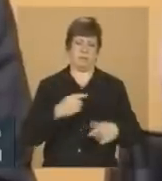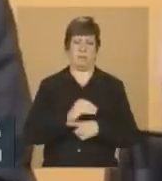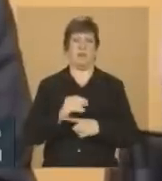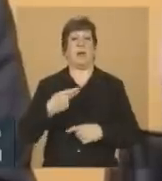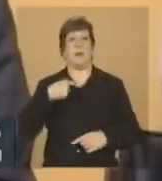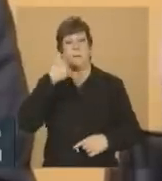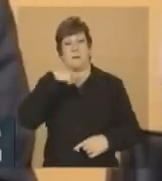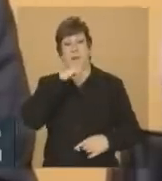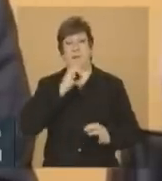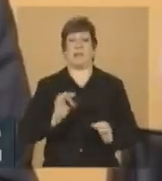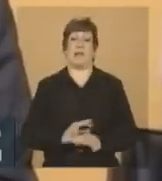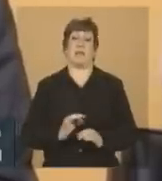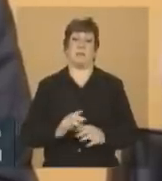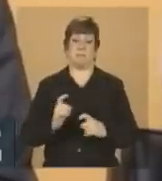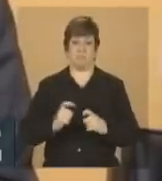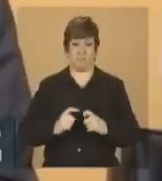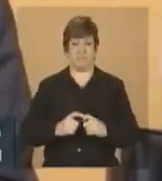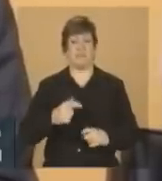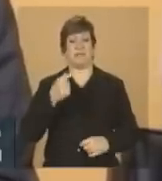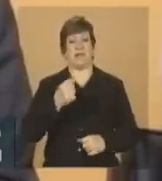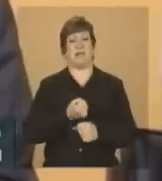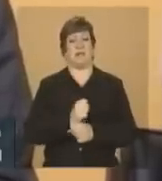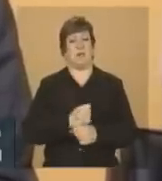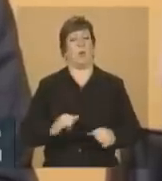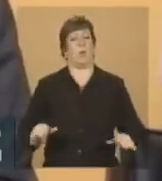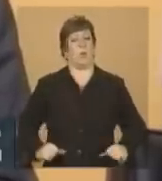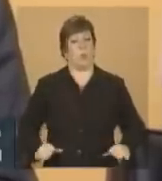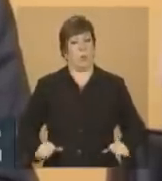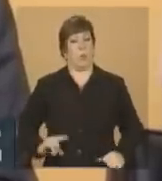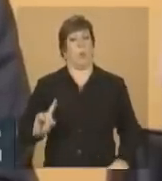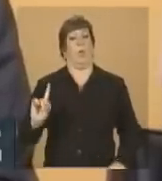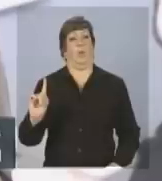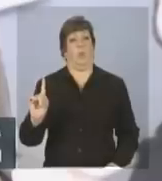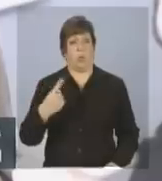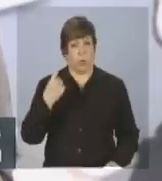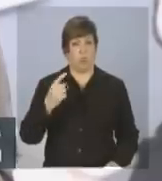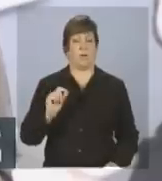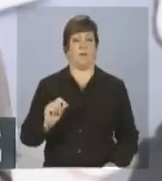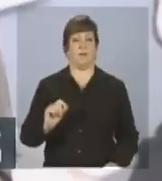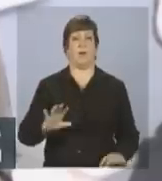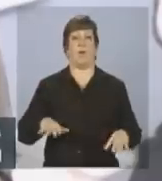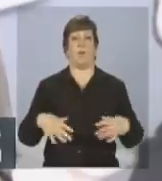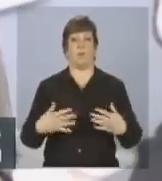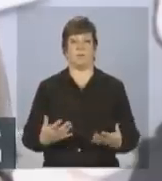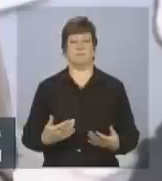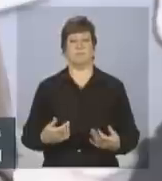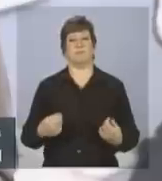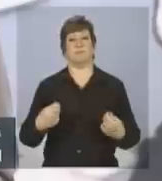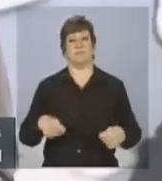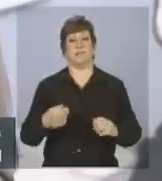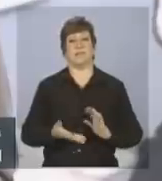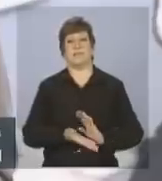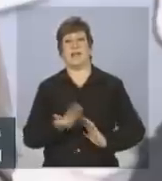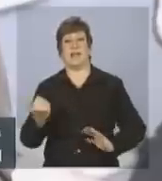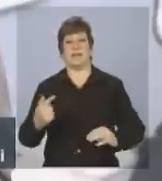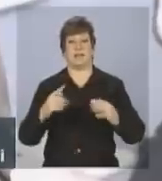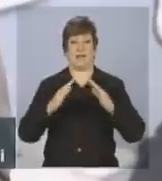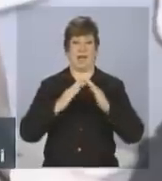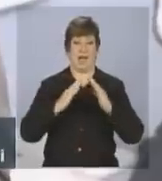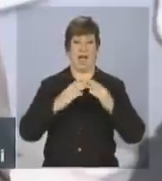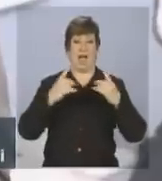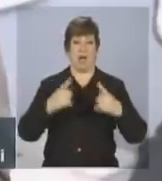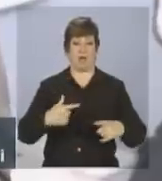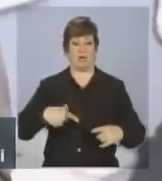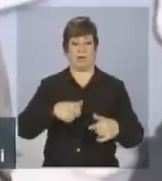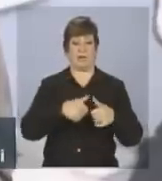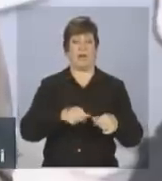tratava. Foram 7 anos de sufoco. Foi quando tivemos que sair da casa que estávamos e fomos morar de